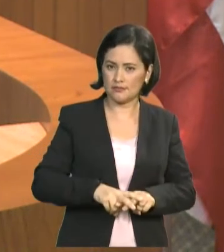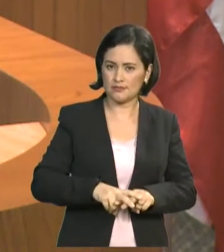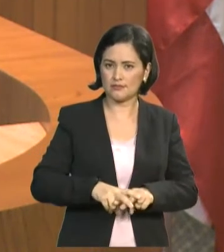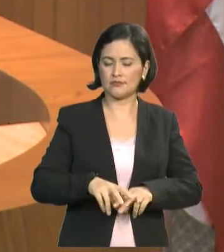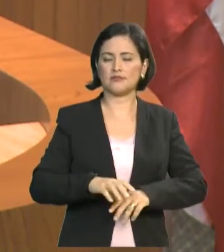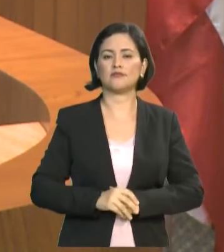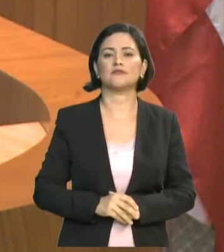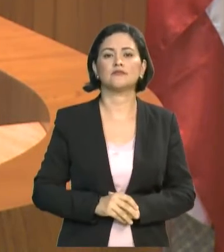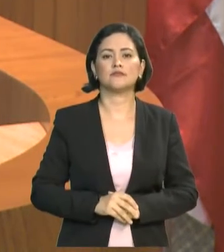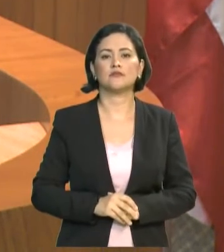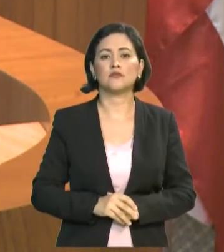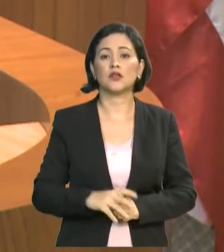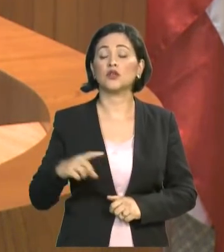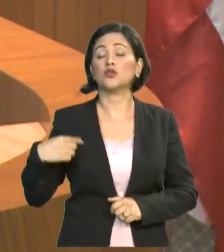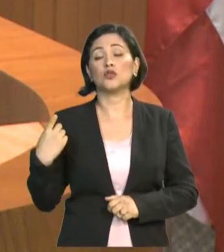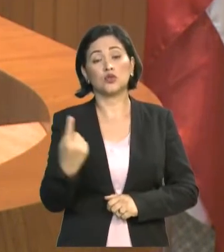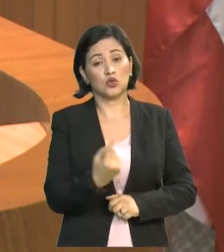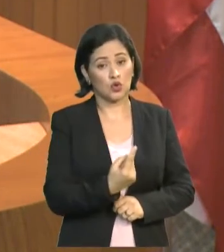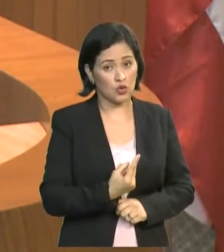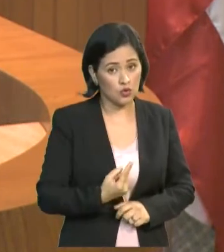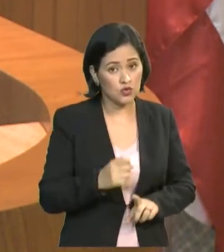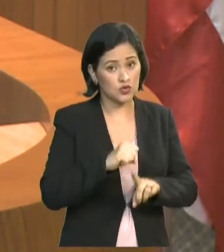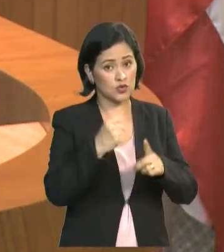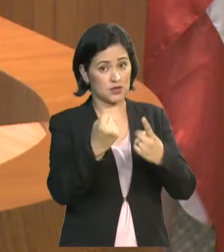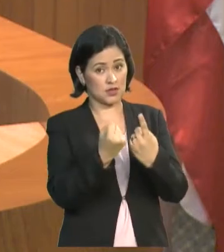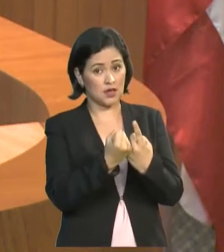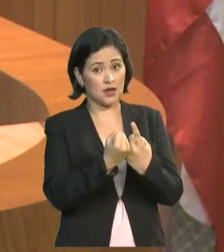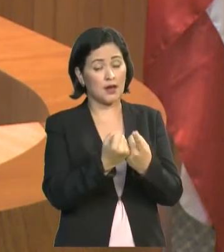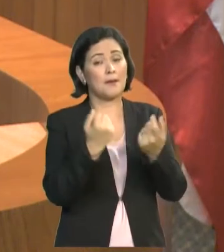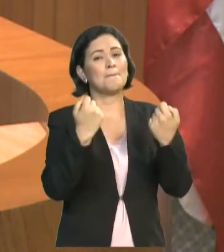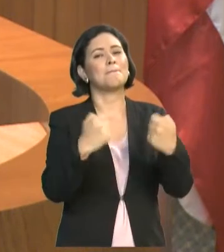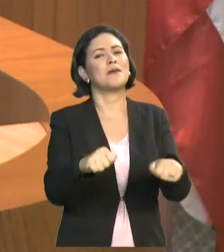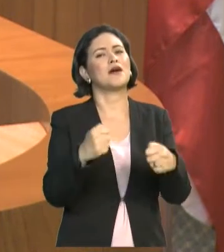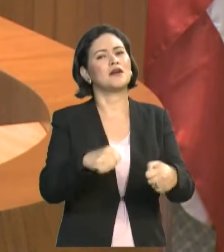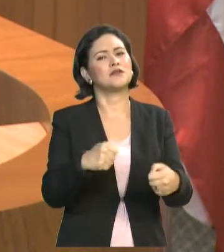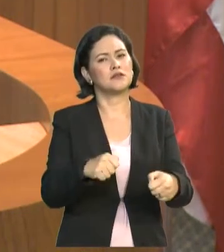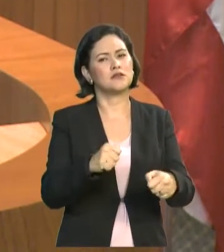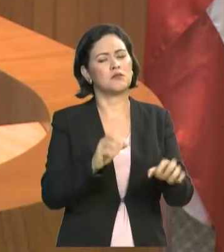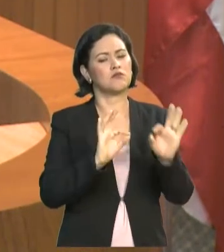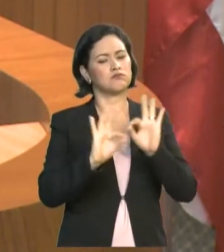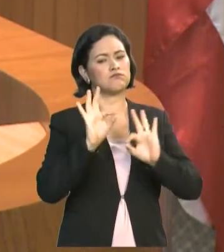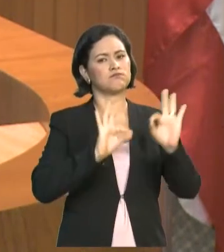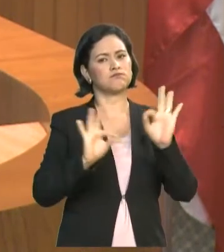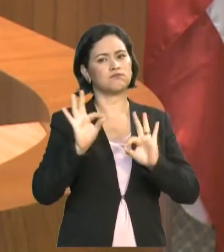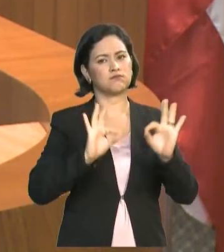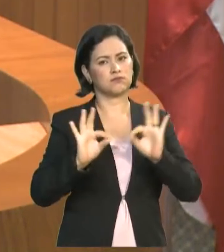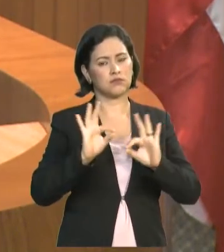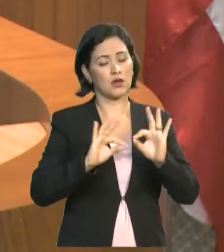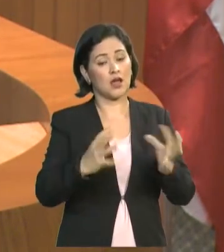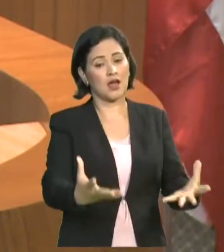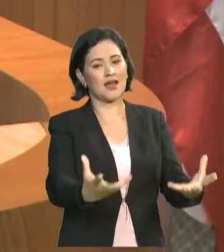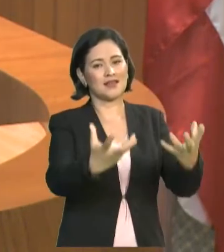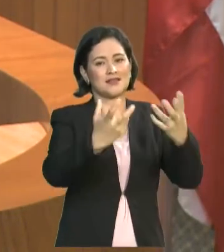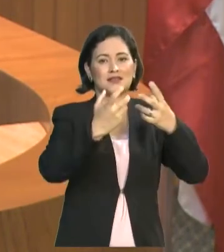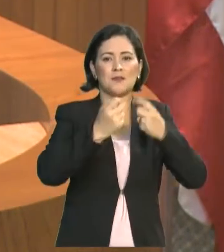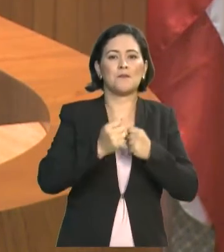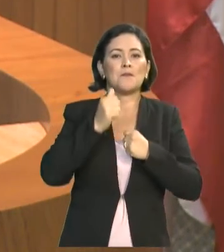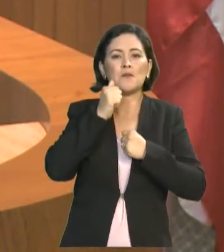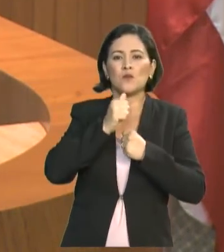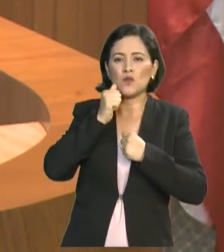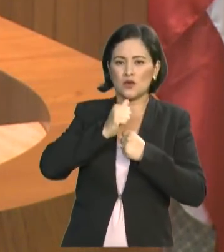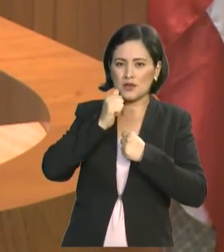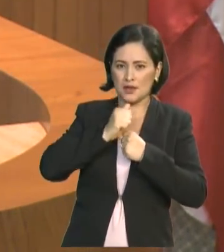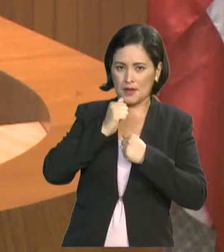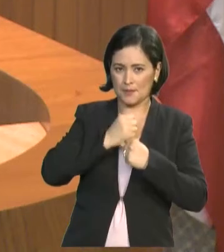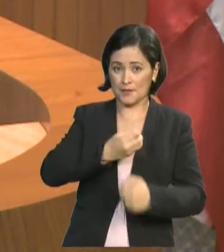sociedade, nós precisamos nos preparar para a reintegração dessas mulheres na vida nova que elas